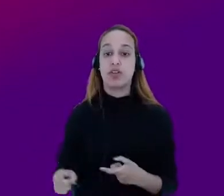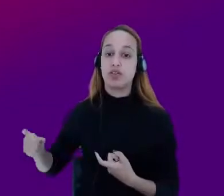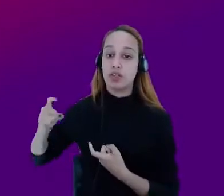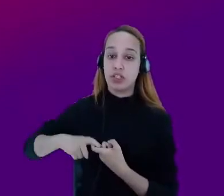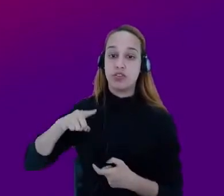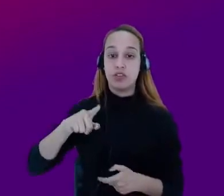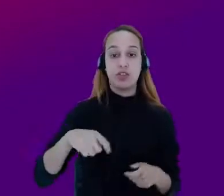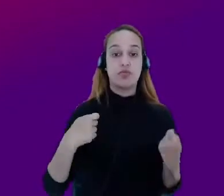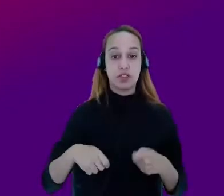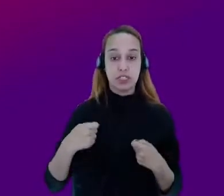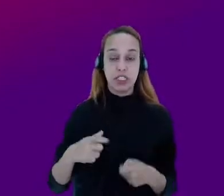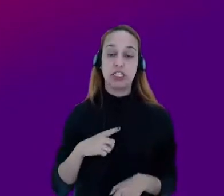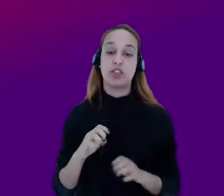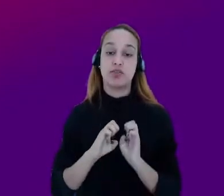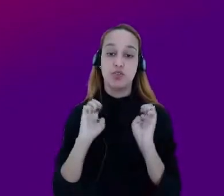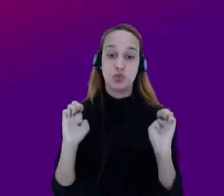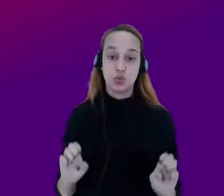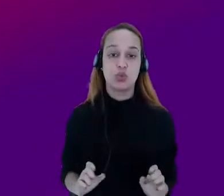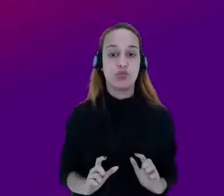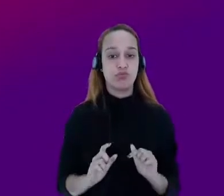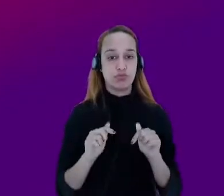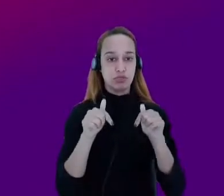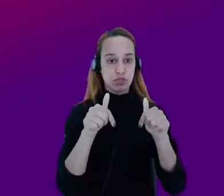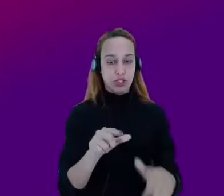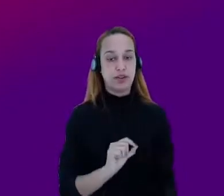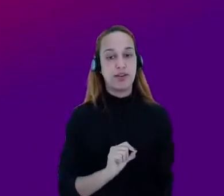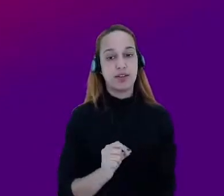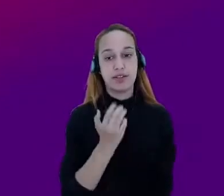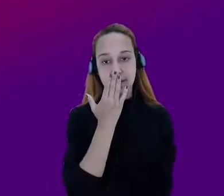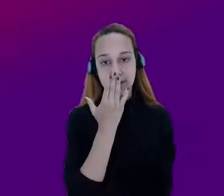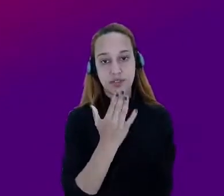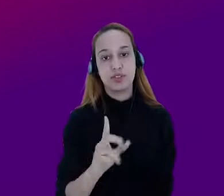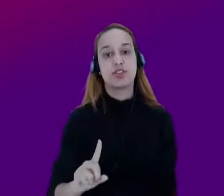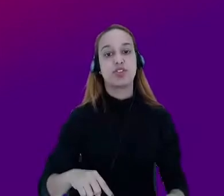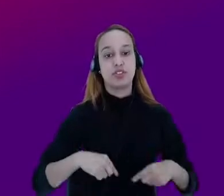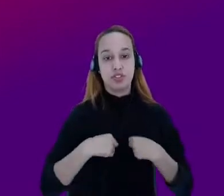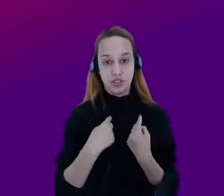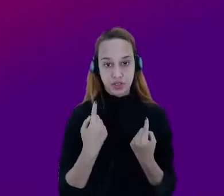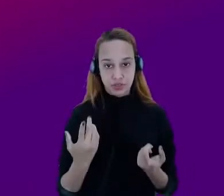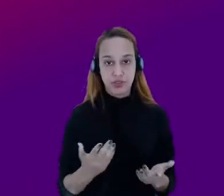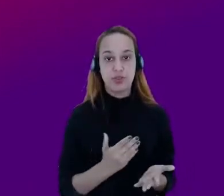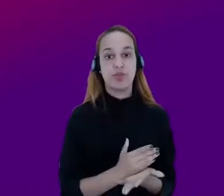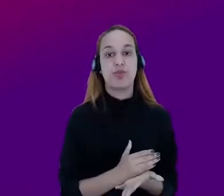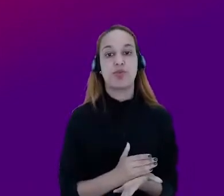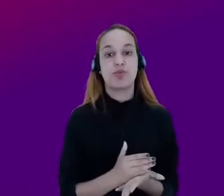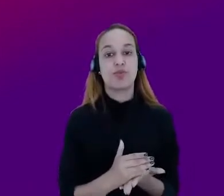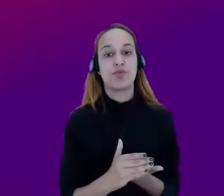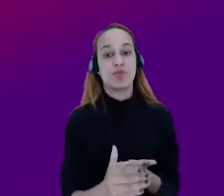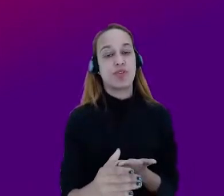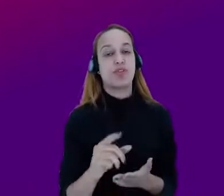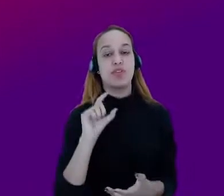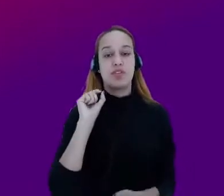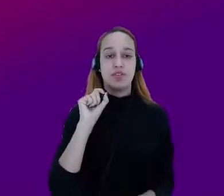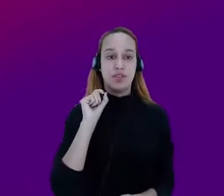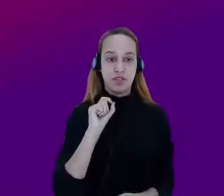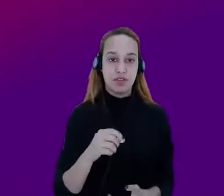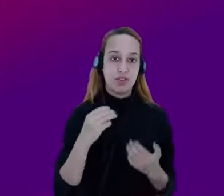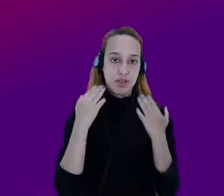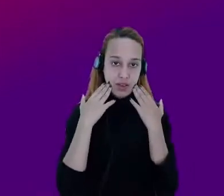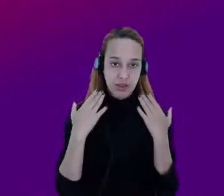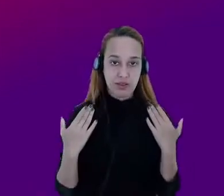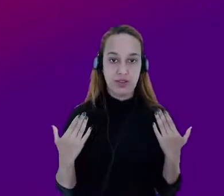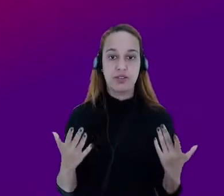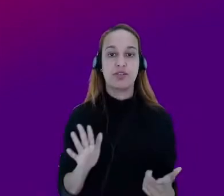ter uma estrutura operacional. Então, esse tipo de desafio começa cada vez mais a aparecer no